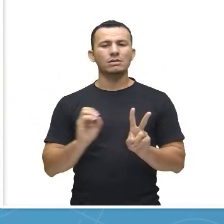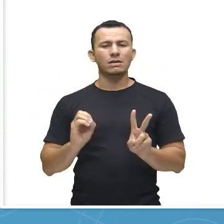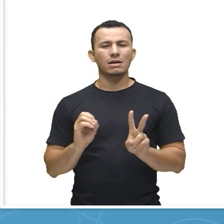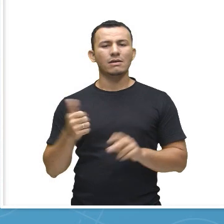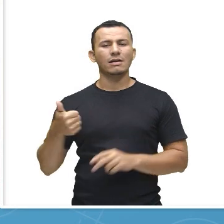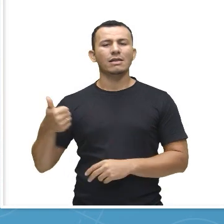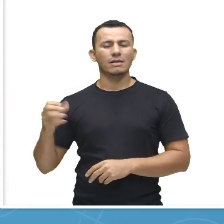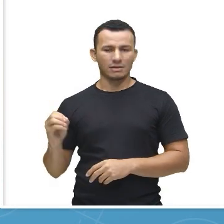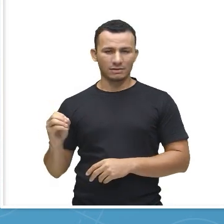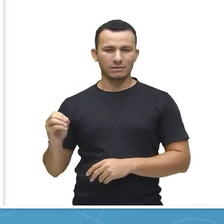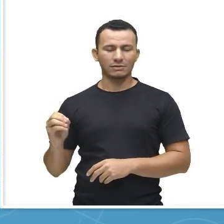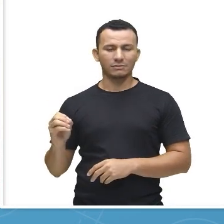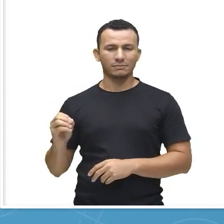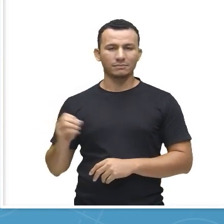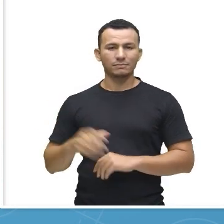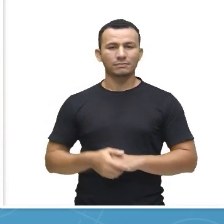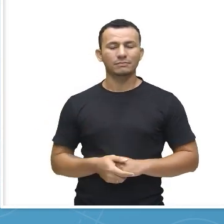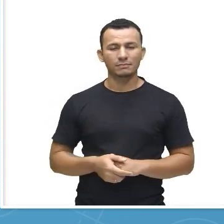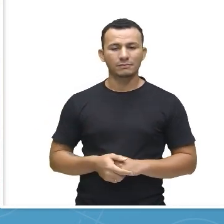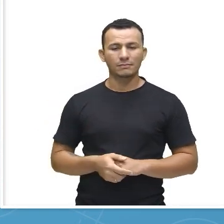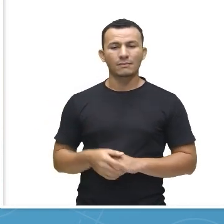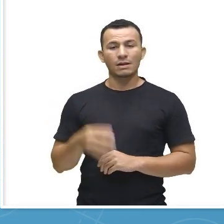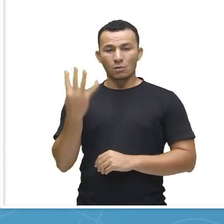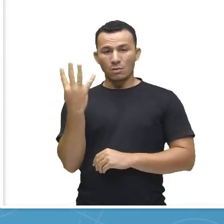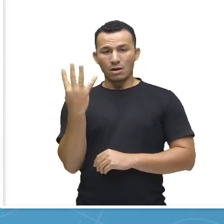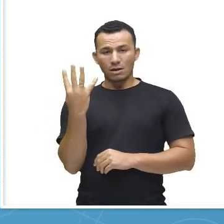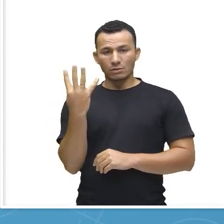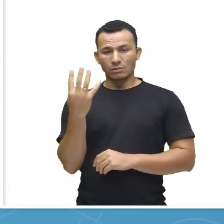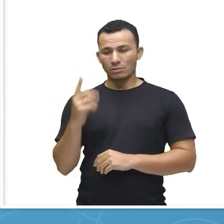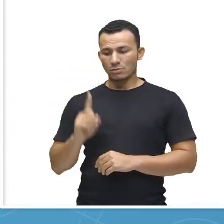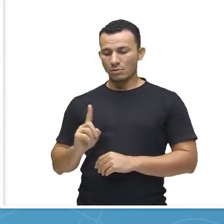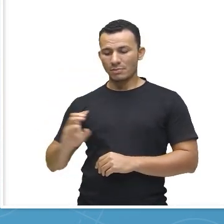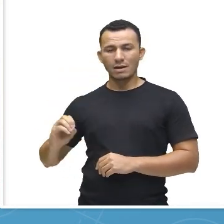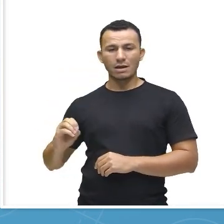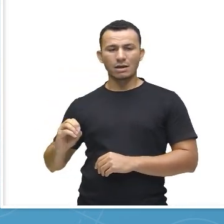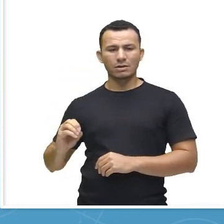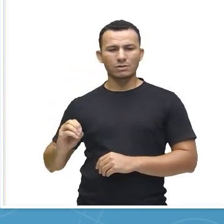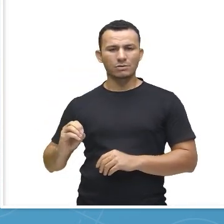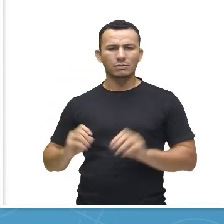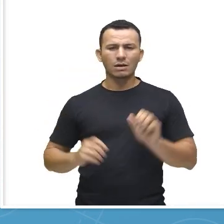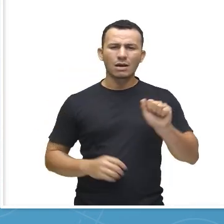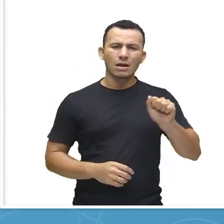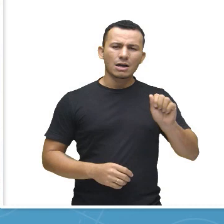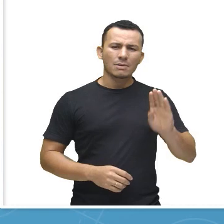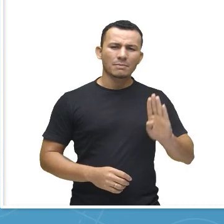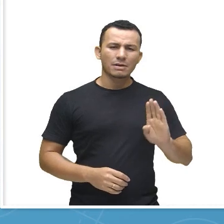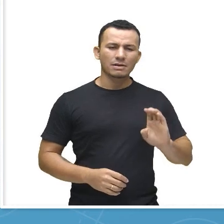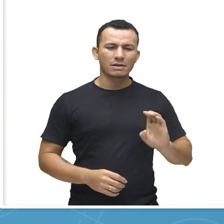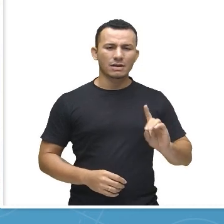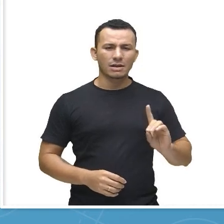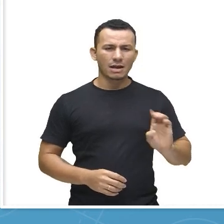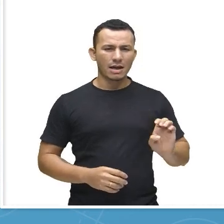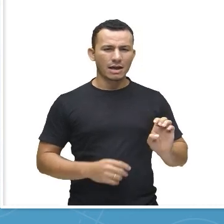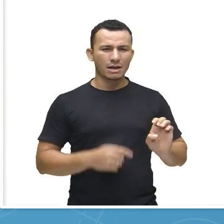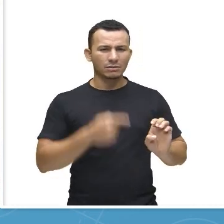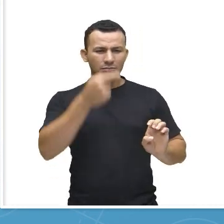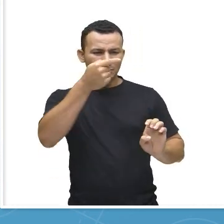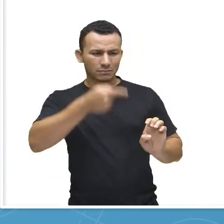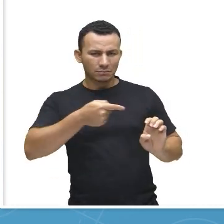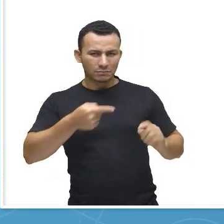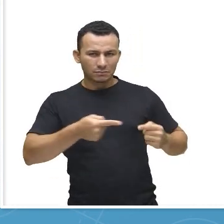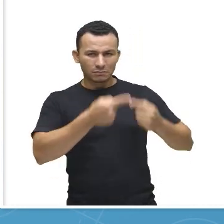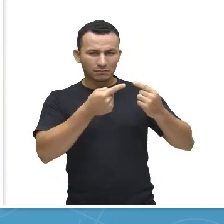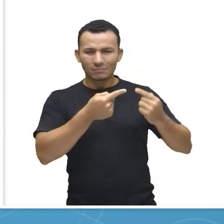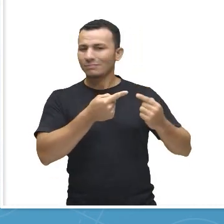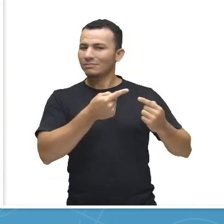igual a 10. Muito bem, 4 sobre 10. Mas aí as alternativas, nenhuma delas, né, está em fração, e sim em número